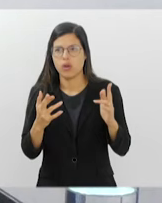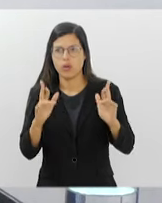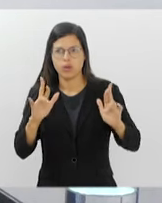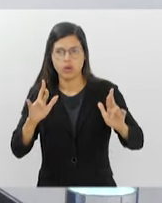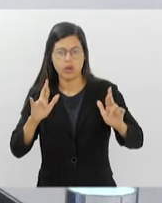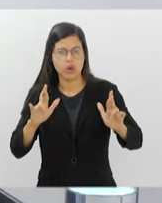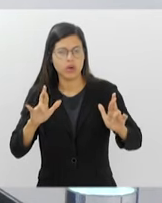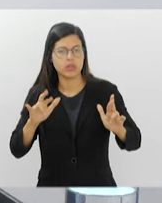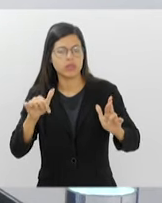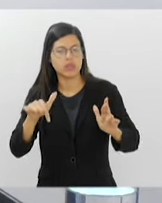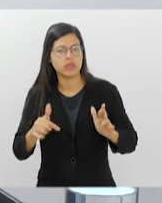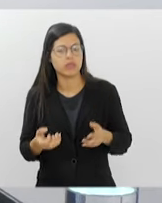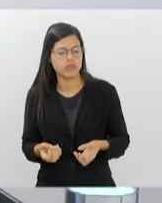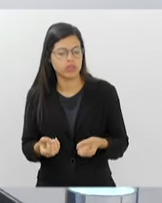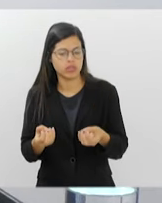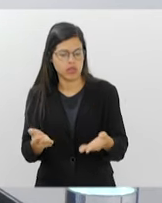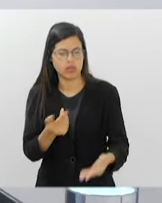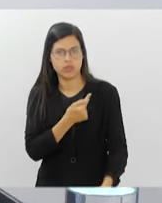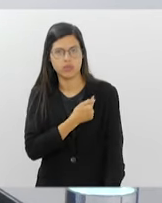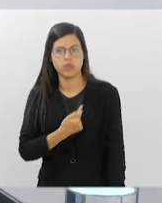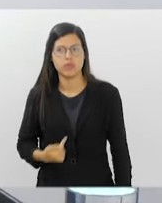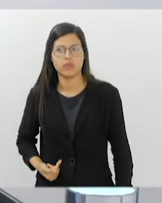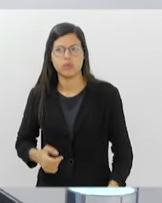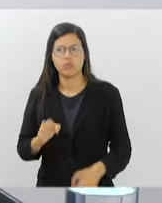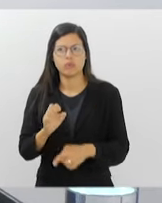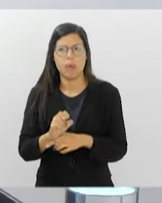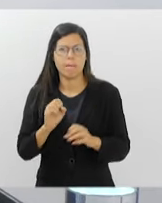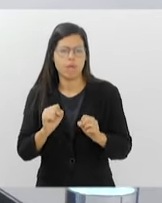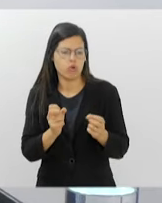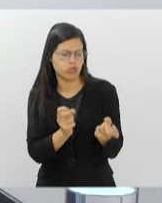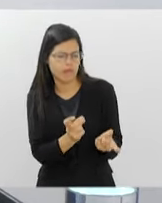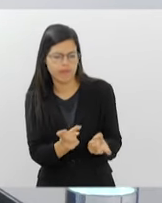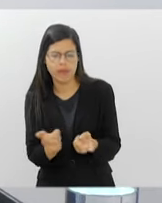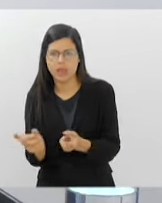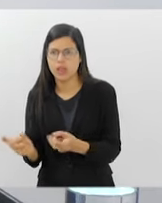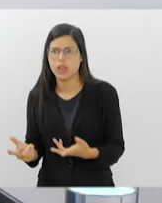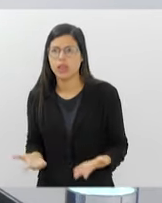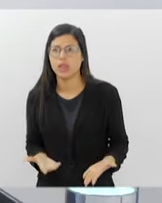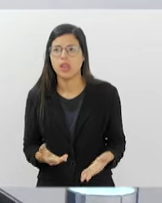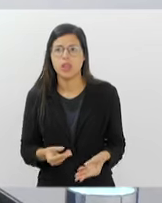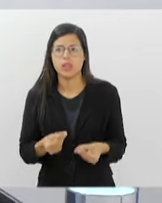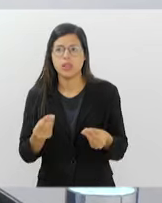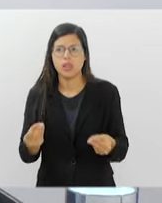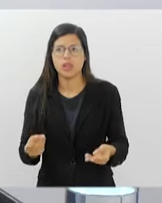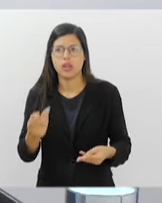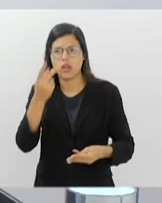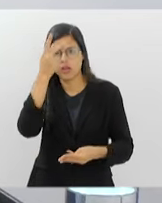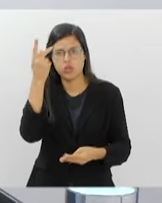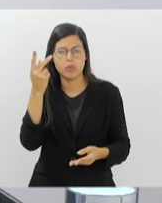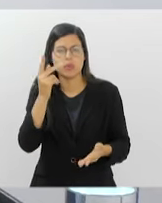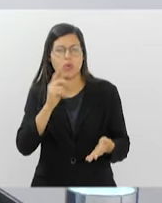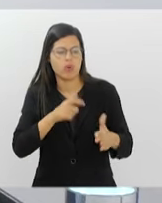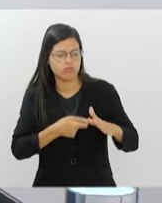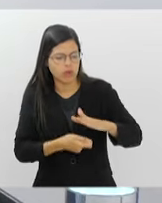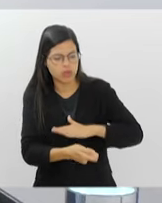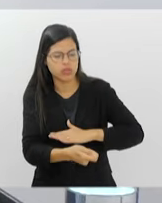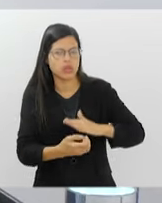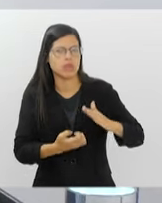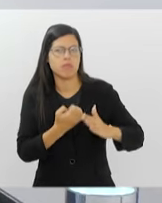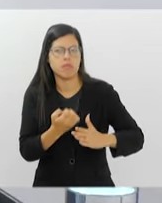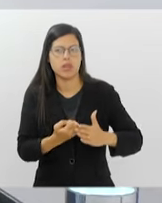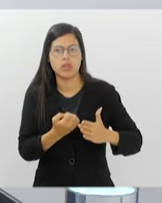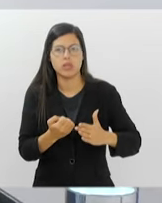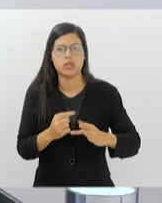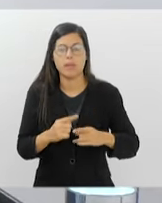estado estará entregando ao Governo do Estado ele pode comercializar vender entregar os patrocinadores que estão botando dinheiro mas fica